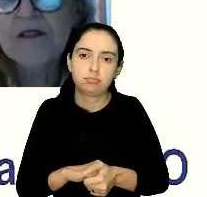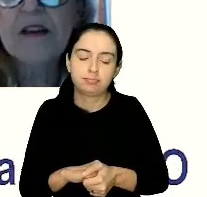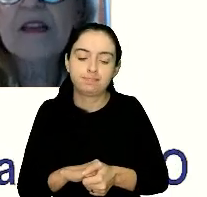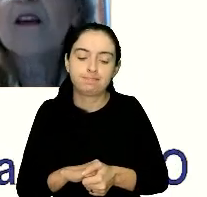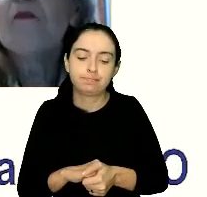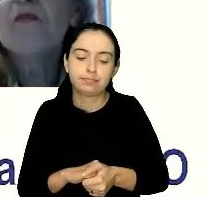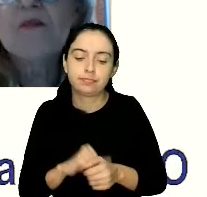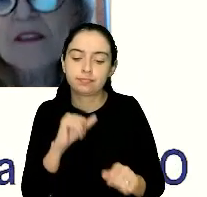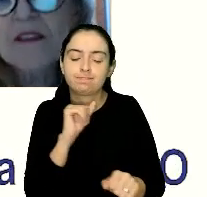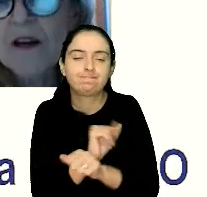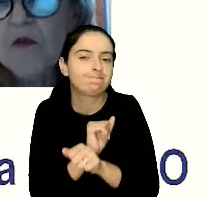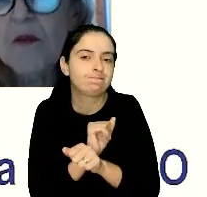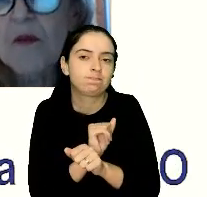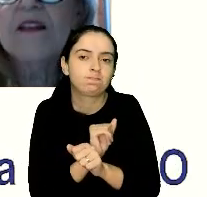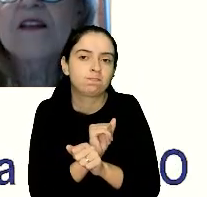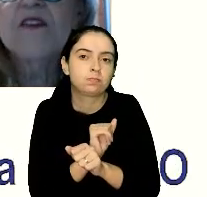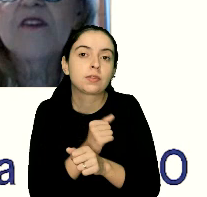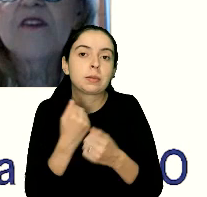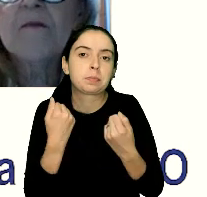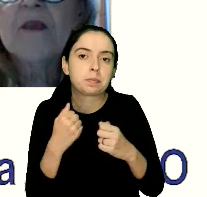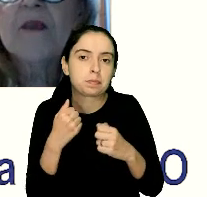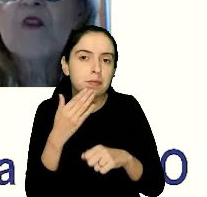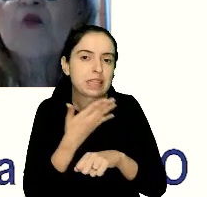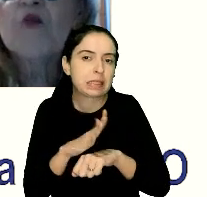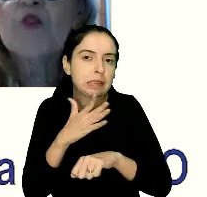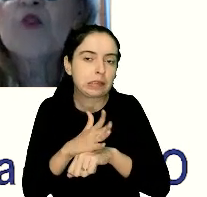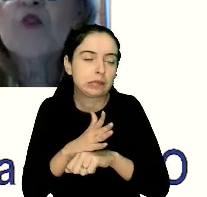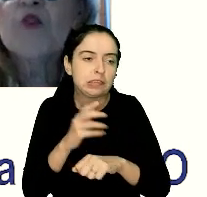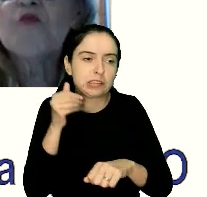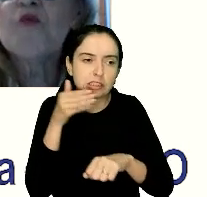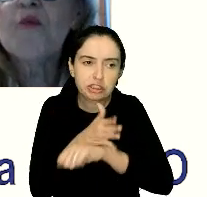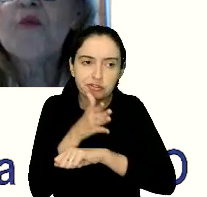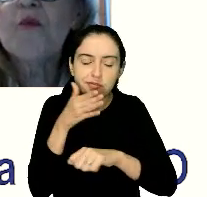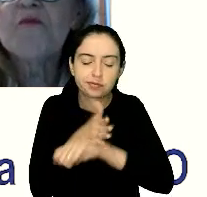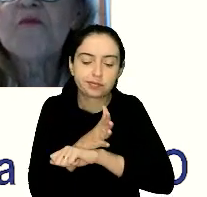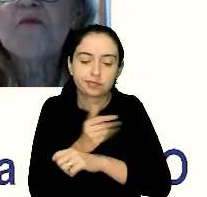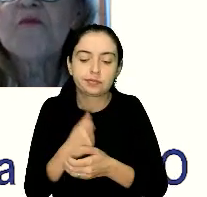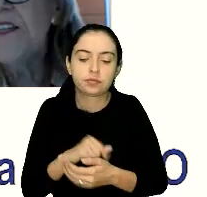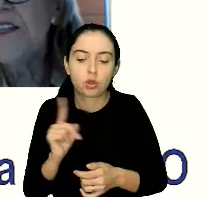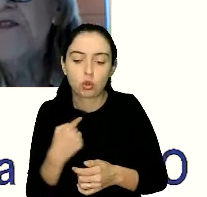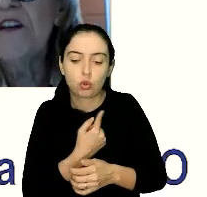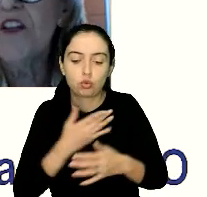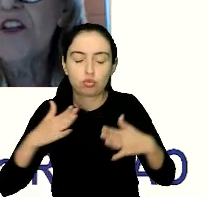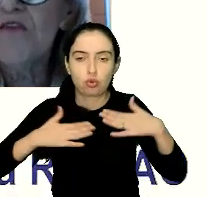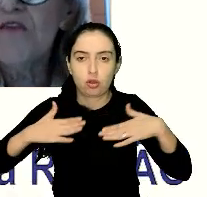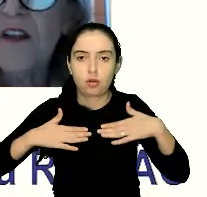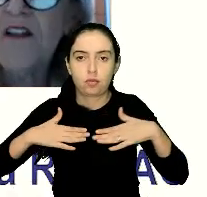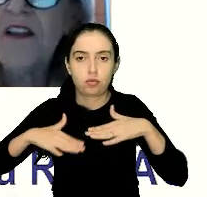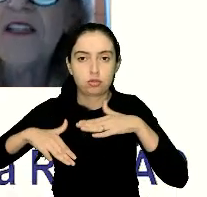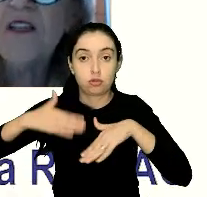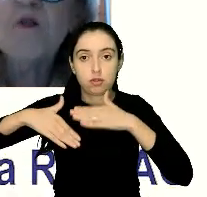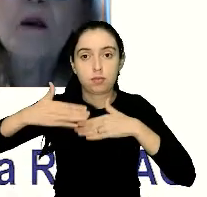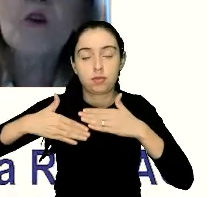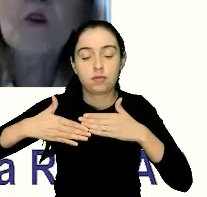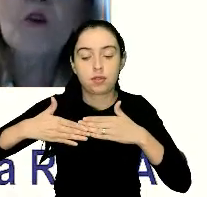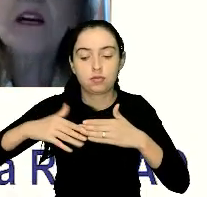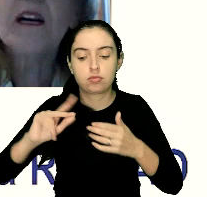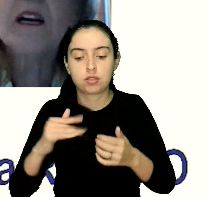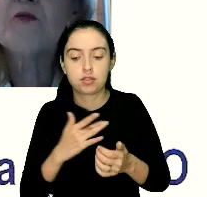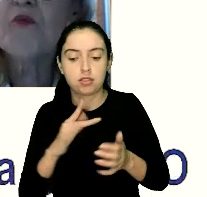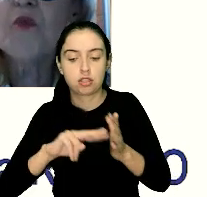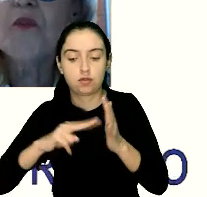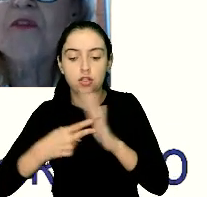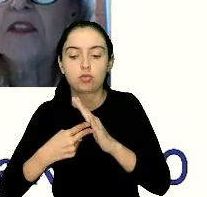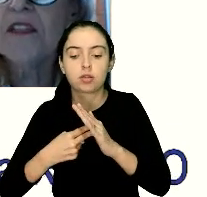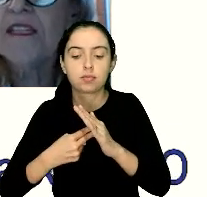Sedentarismo, gente. Vamos tentar combater isso, né? Nosso corpo em movimento significa que a gente vai estar fazendo uma